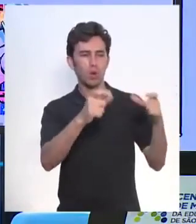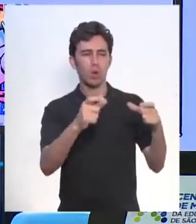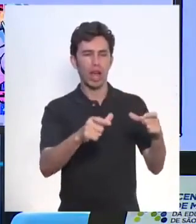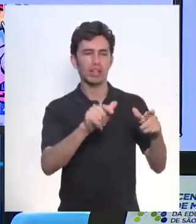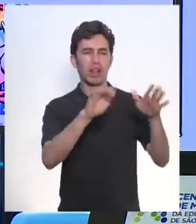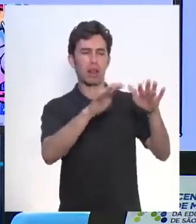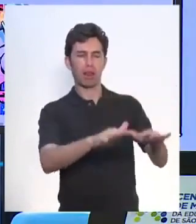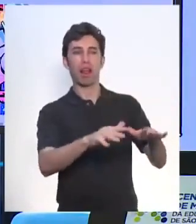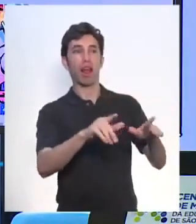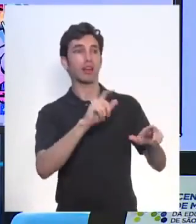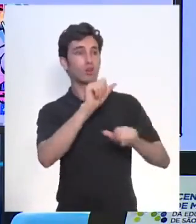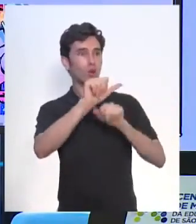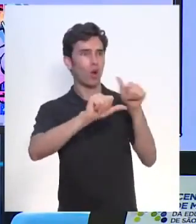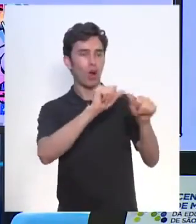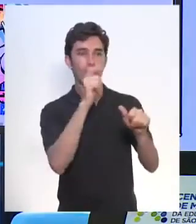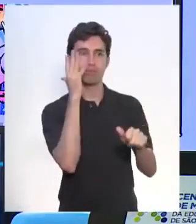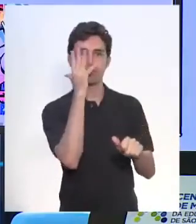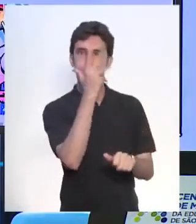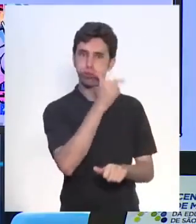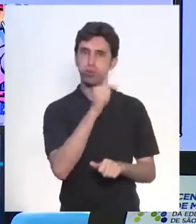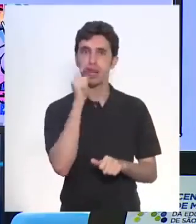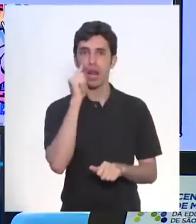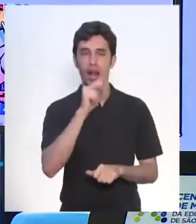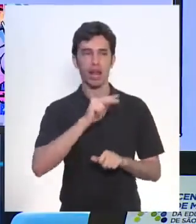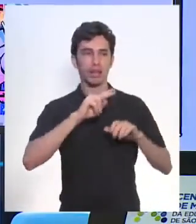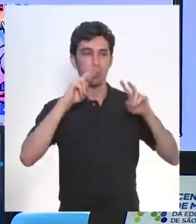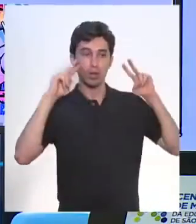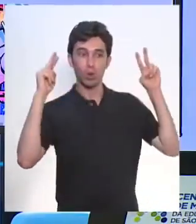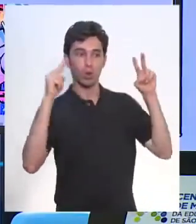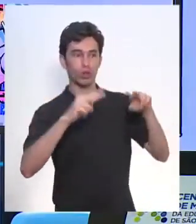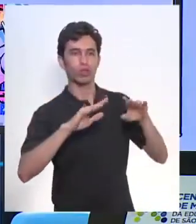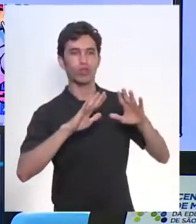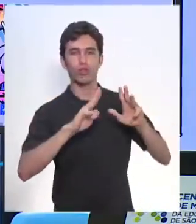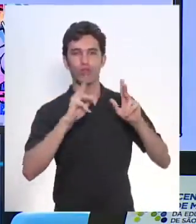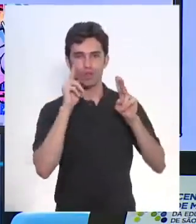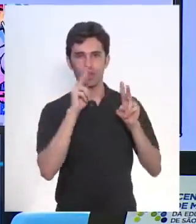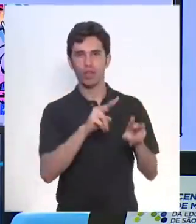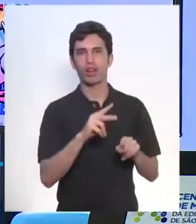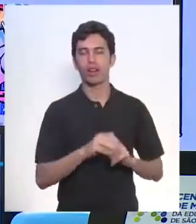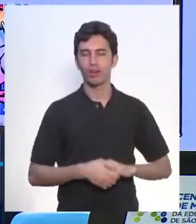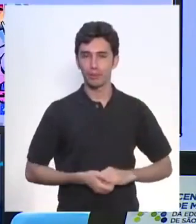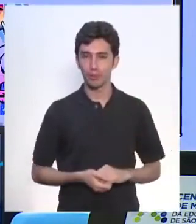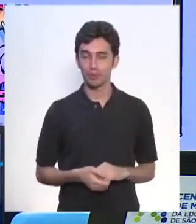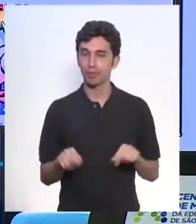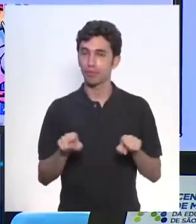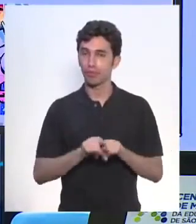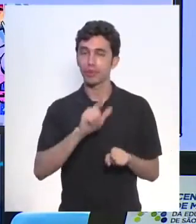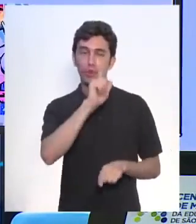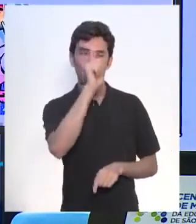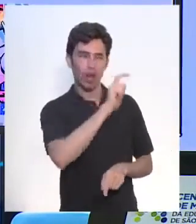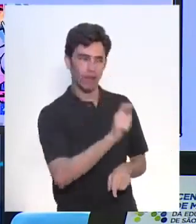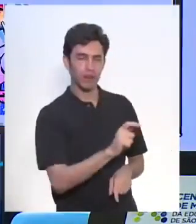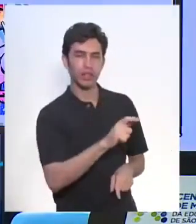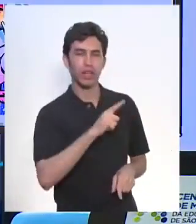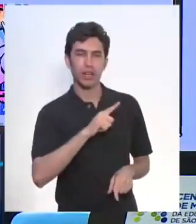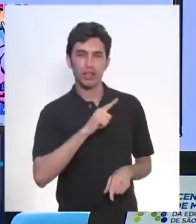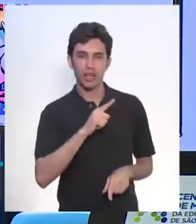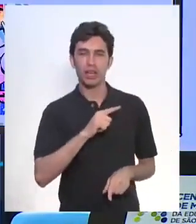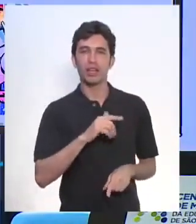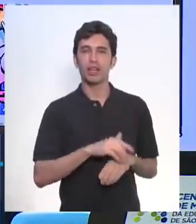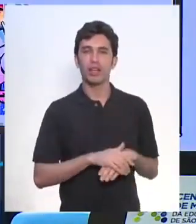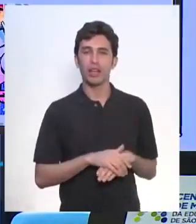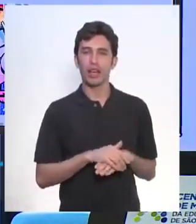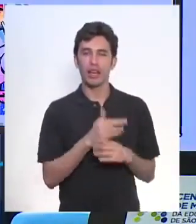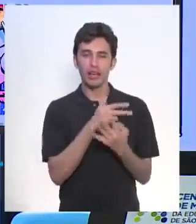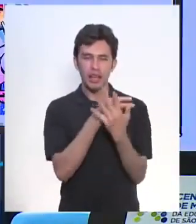cidade em verdadeiras obras de arte, né, a céu livre, tá certo? E o grafite, gente, ele tem características muito específicas